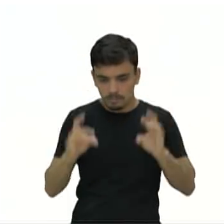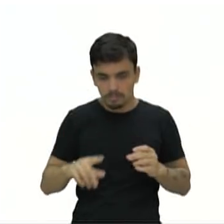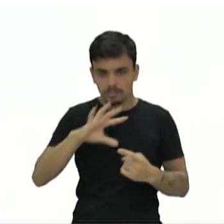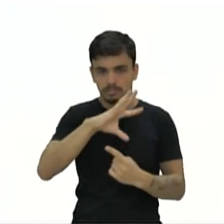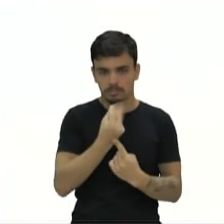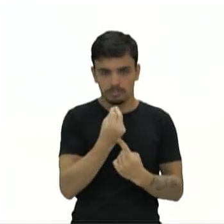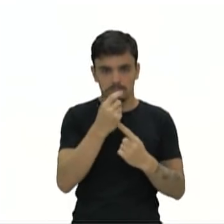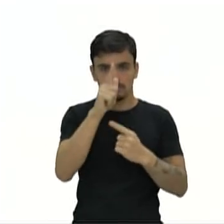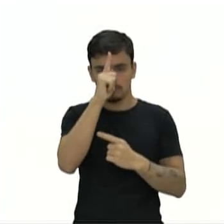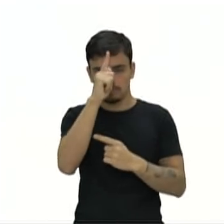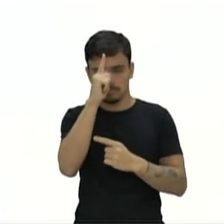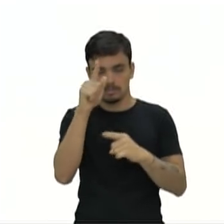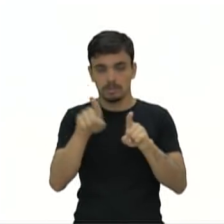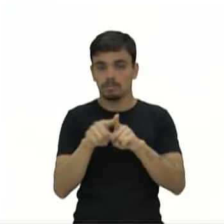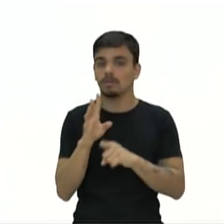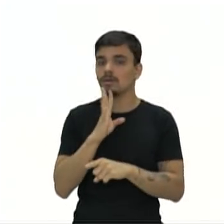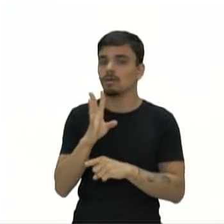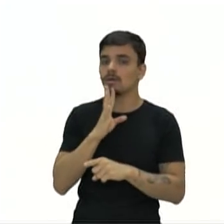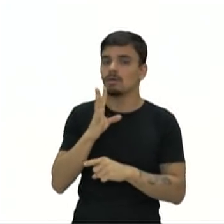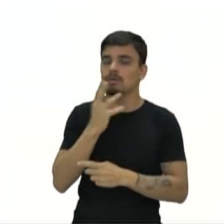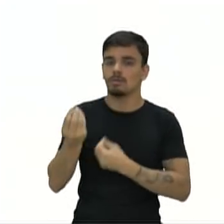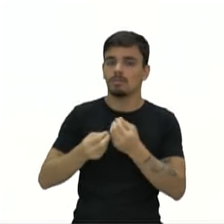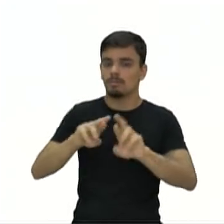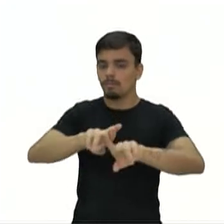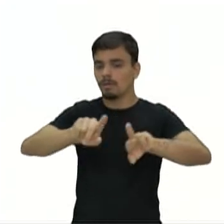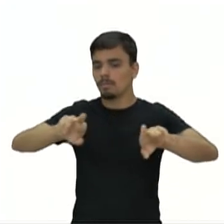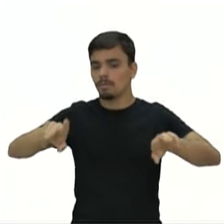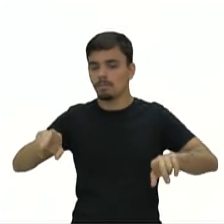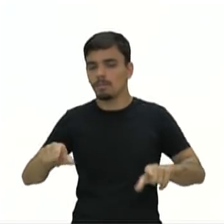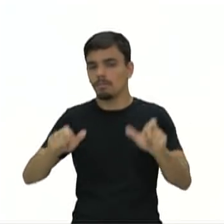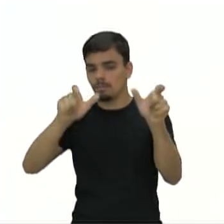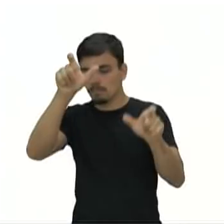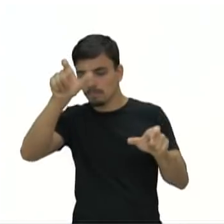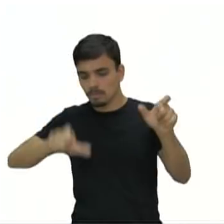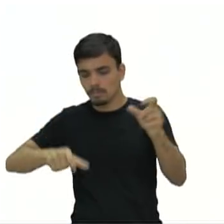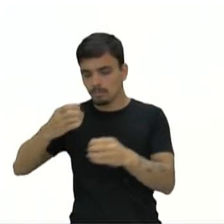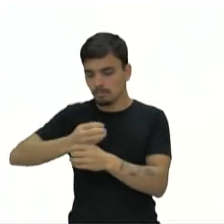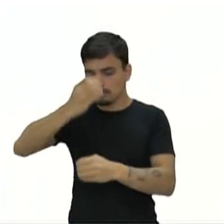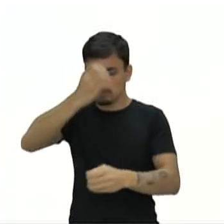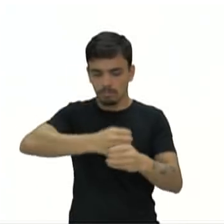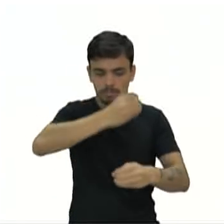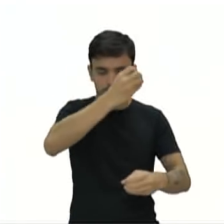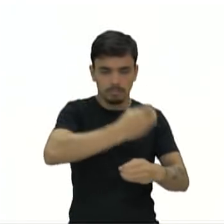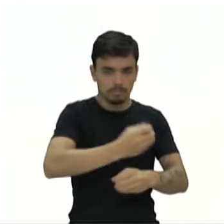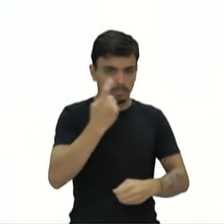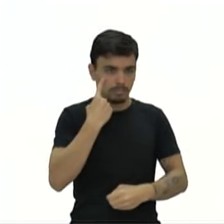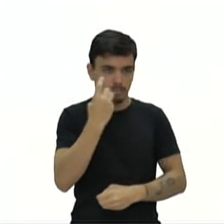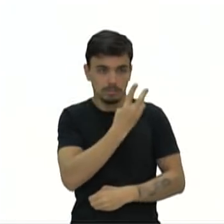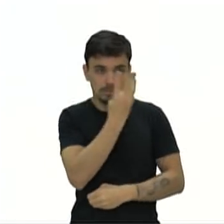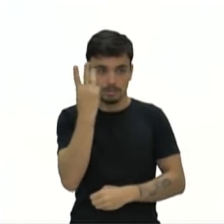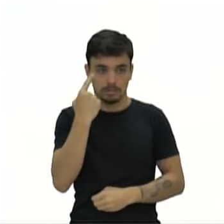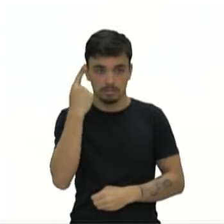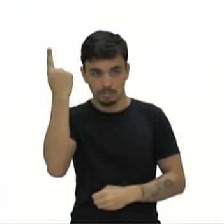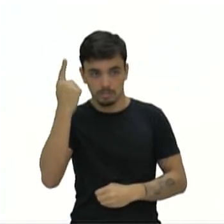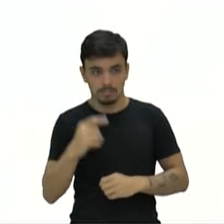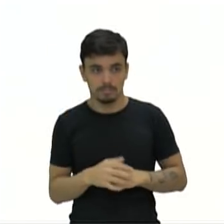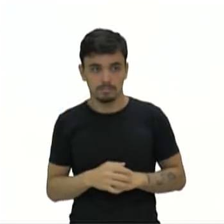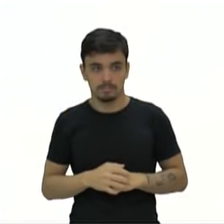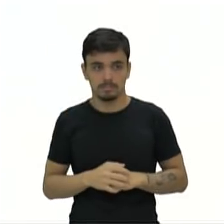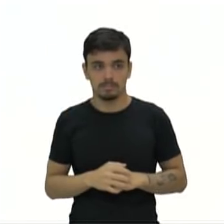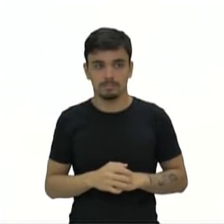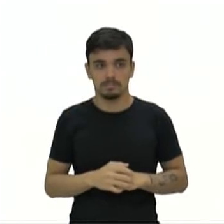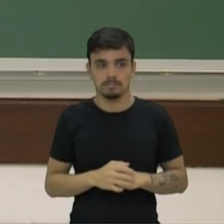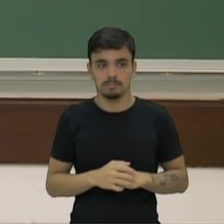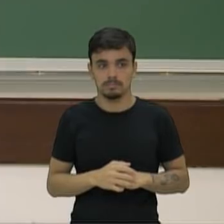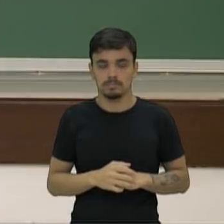grega, reconhecer as distinções das colunas gregas dórica, jônica e coríntia. Vou fazer um bate-bola